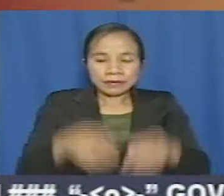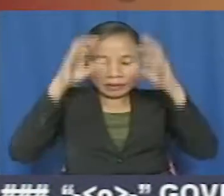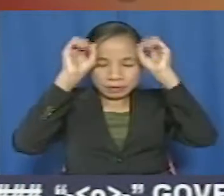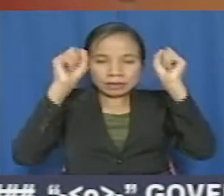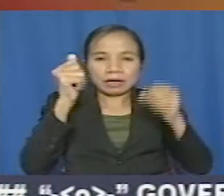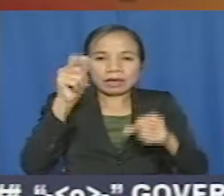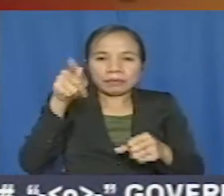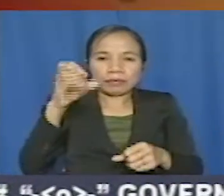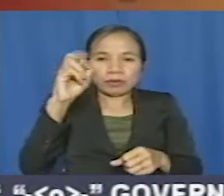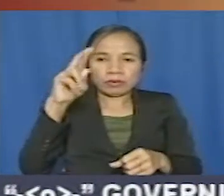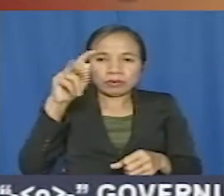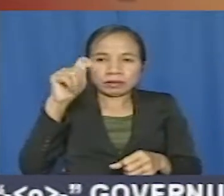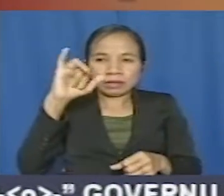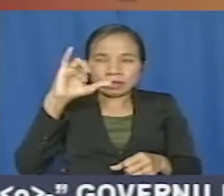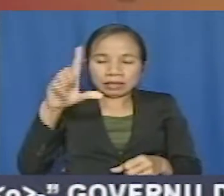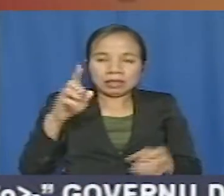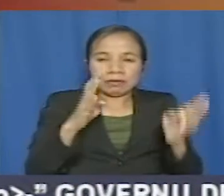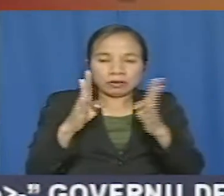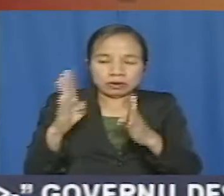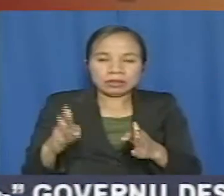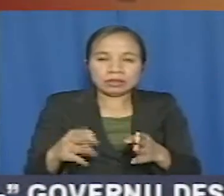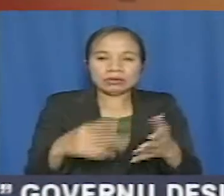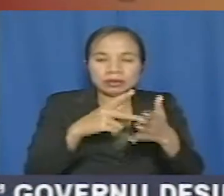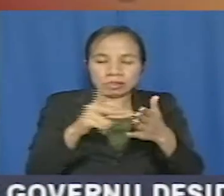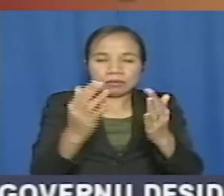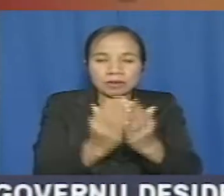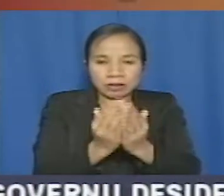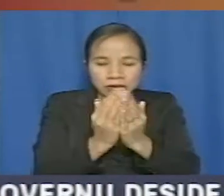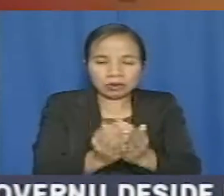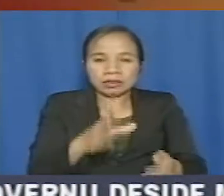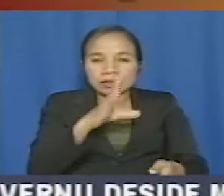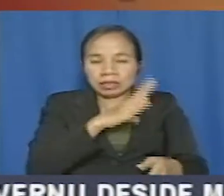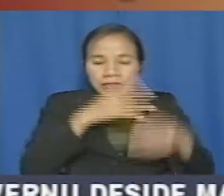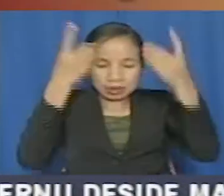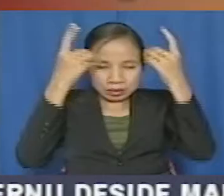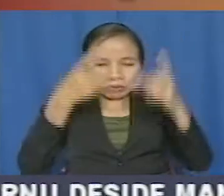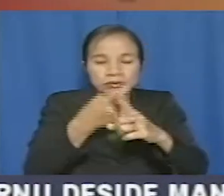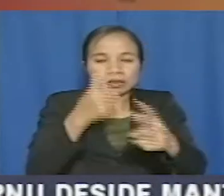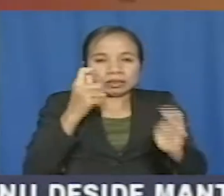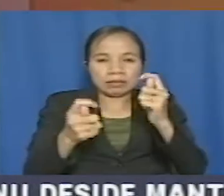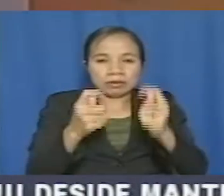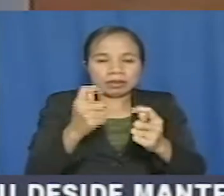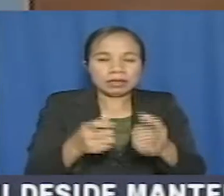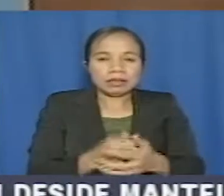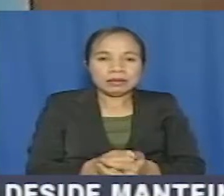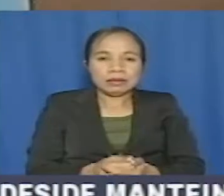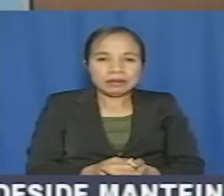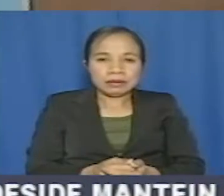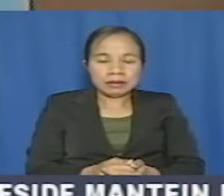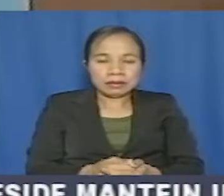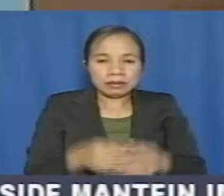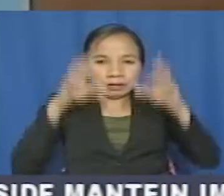Presidente Aportil confirma processo pagamento Baró Transip segundo sem decisão se tribunal.